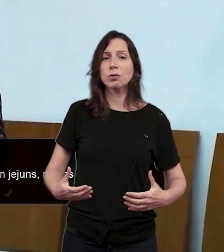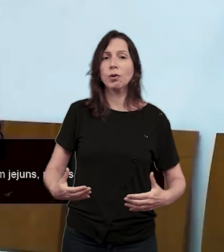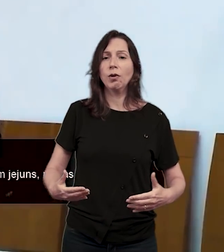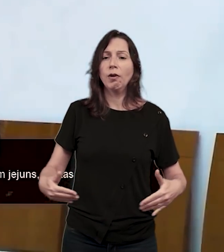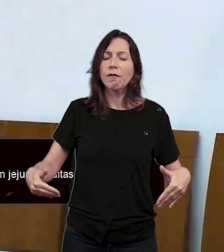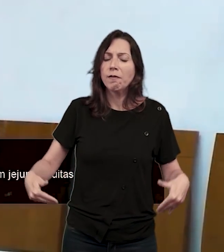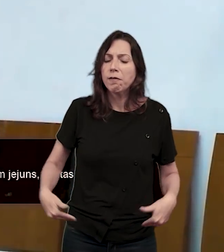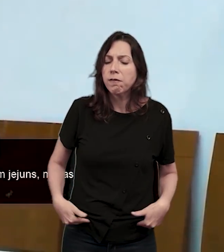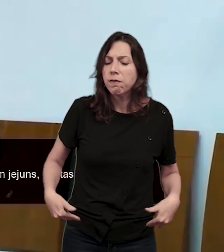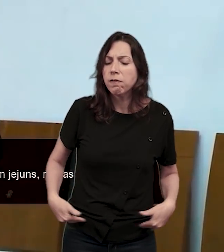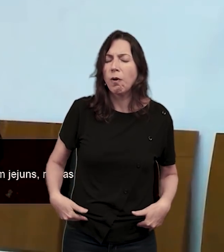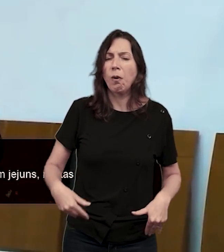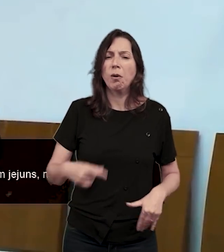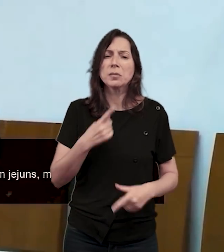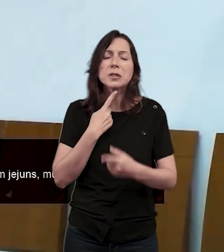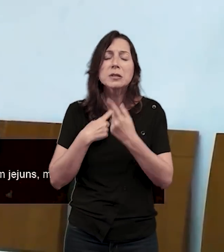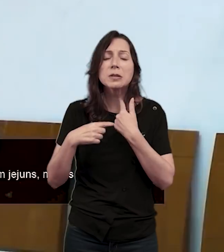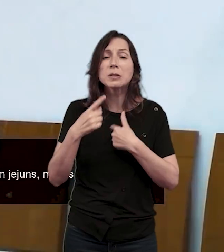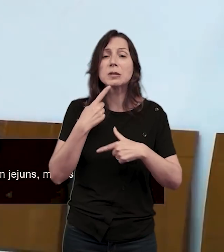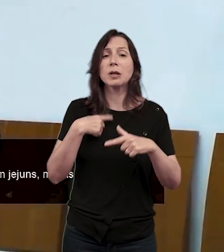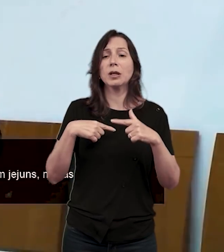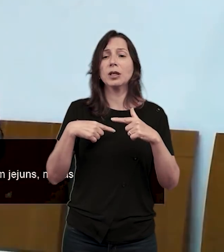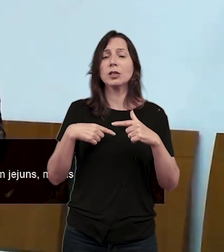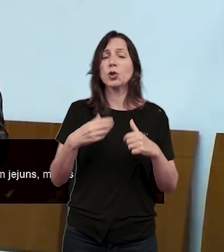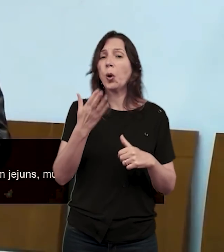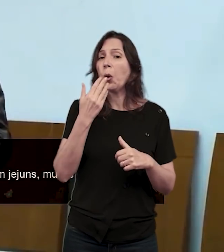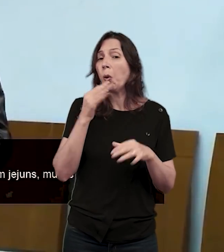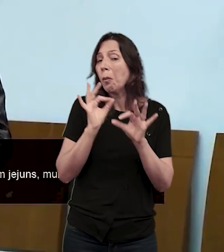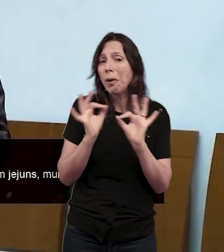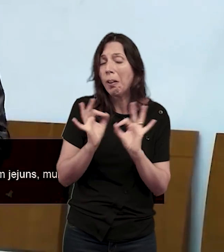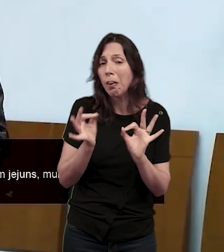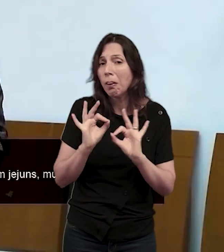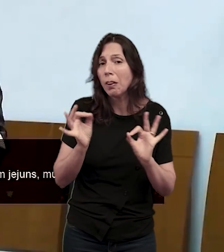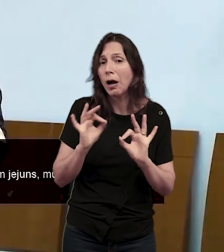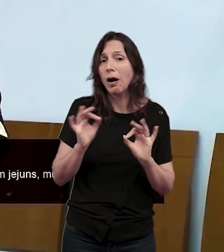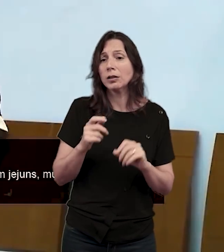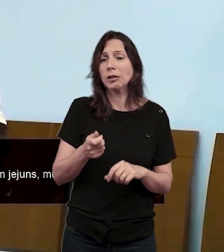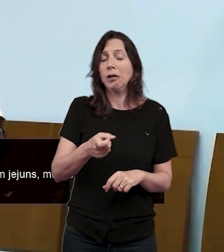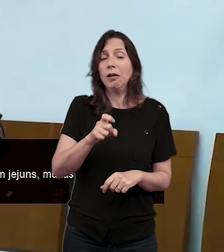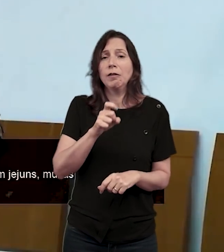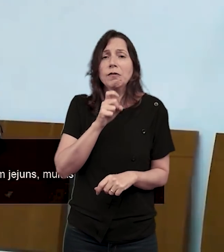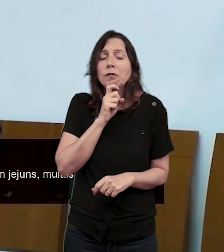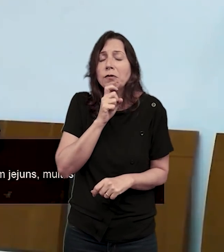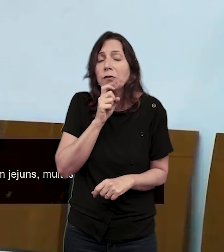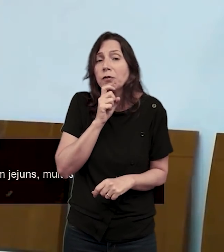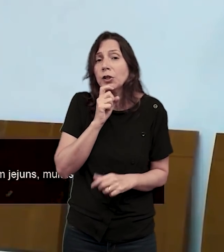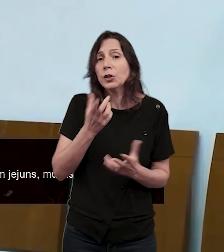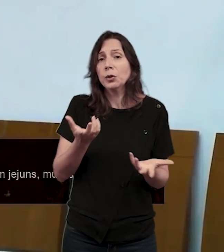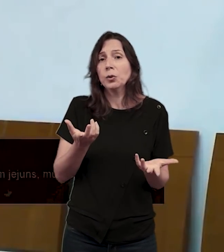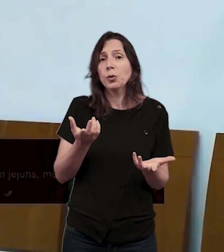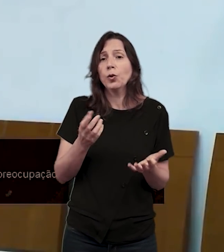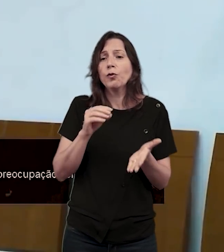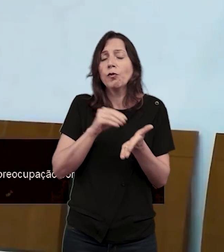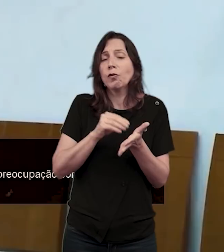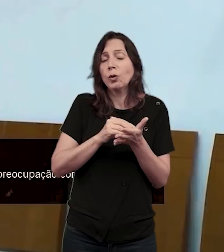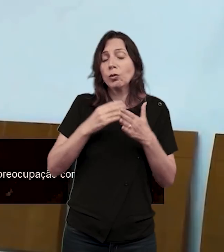vezes, em fome e sede, em jejuns muitas vezes, em frio e nudez, além